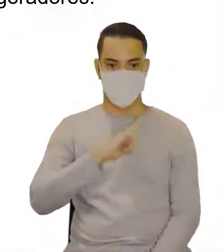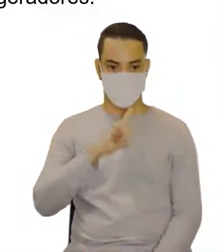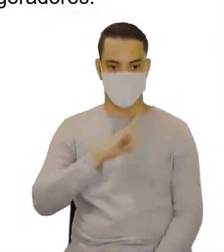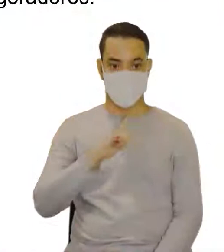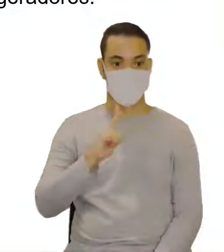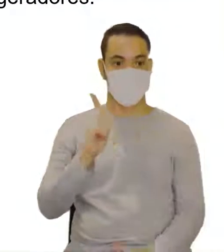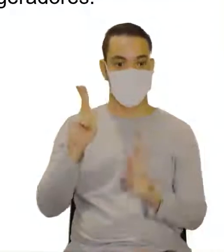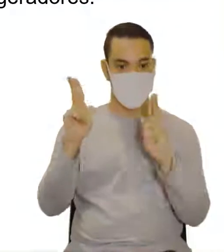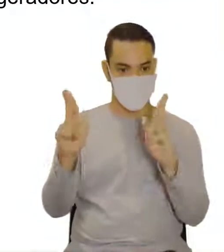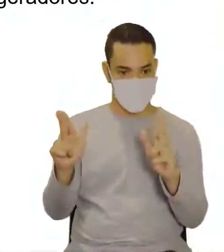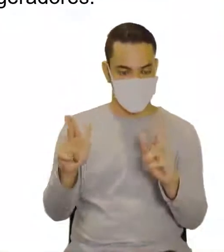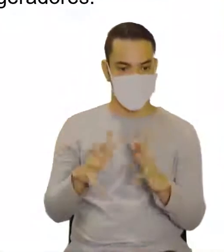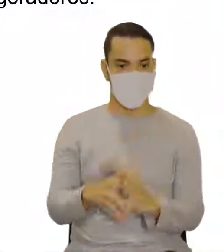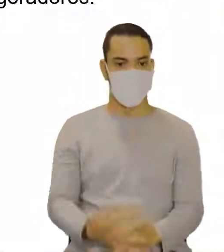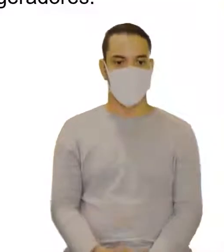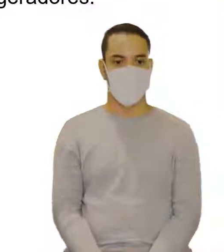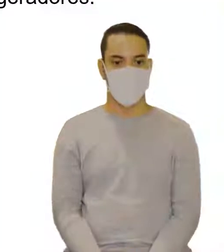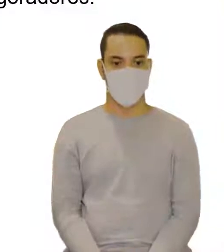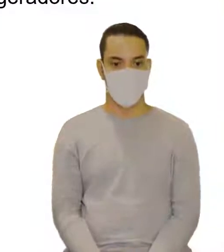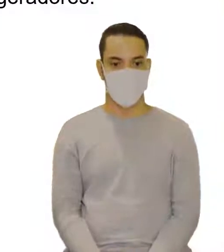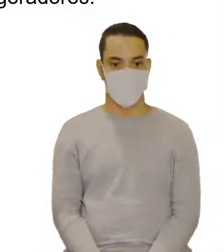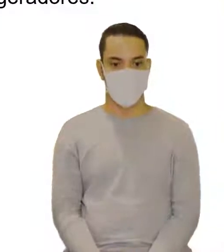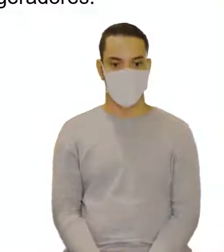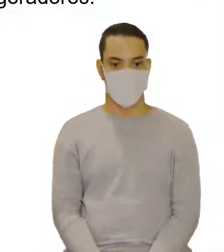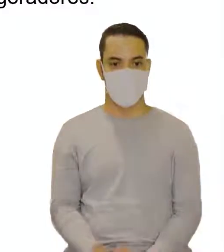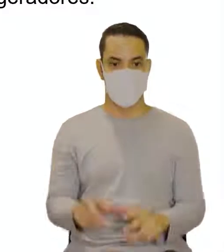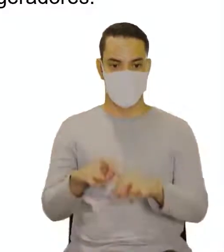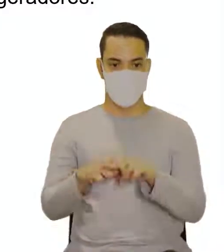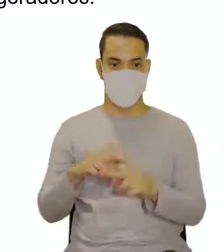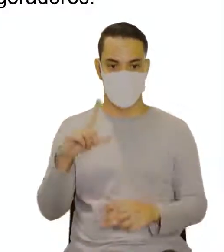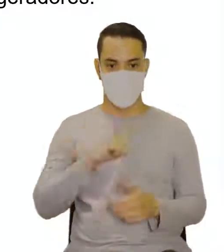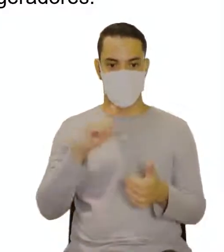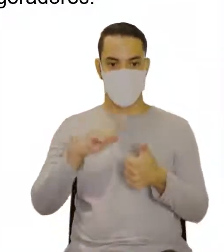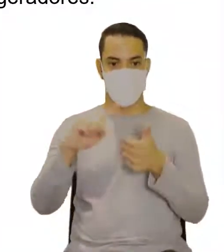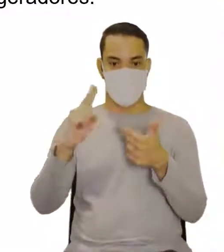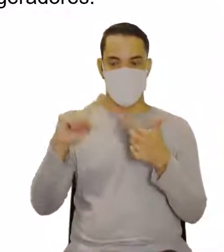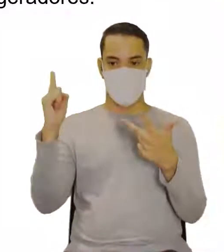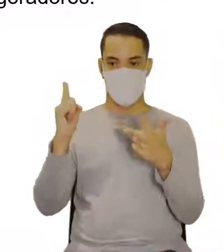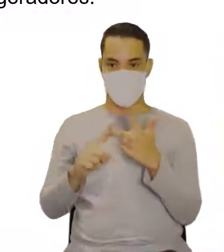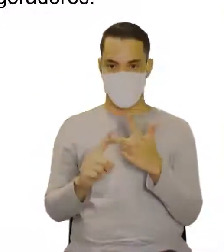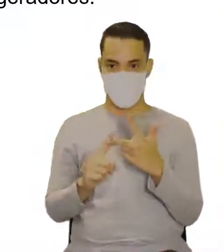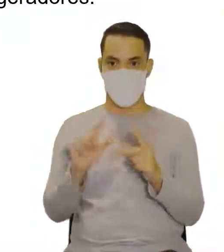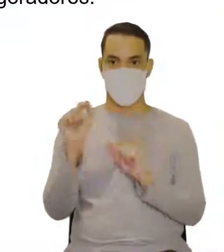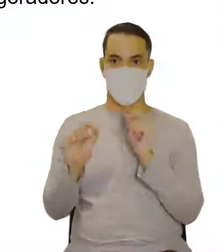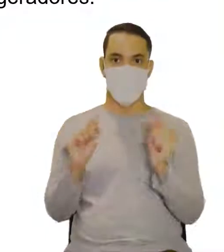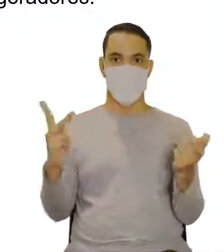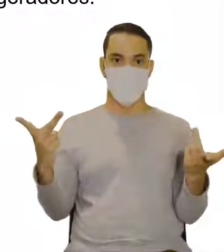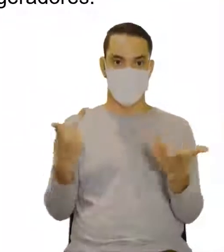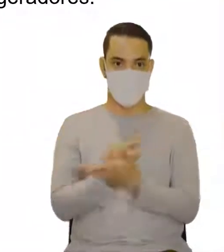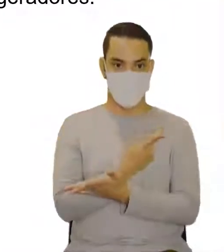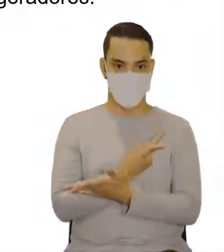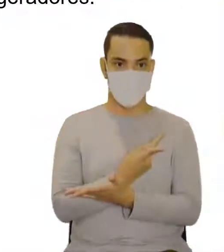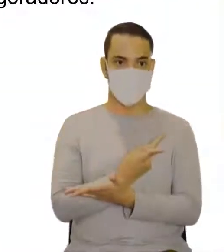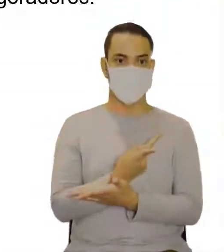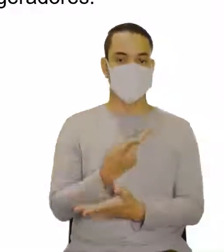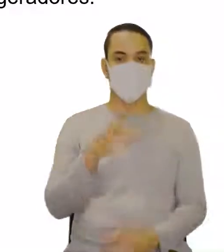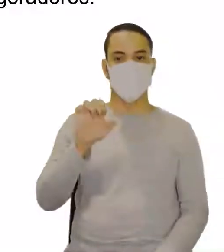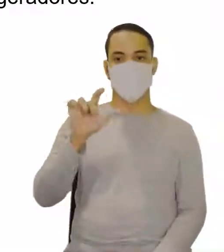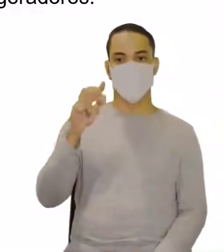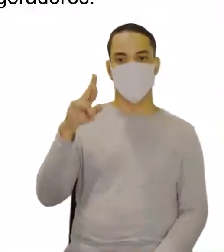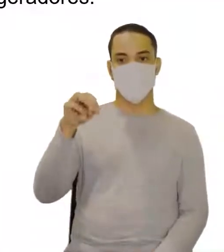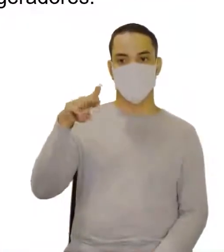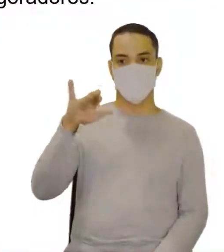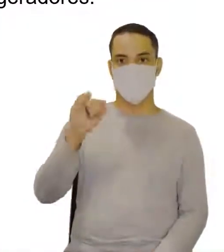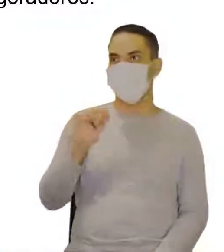eletromotriz igual, certo? Então se eu tenho 3 geradores ali, o que vai acontecer? Se a eletromotriz